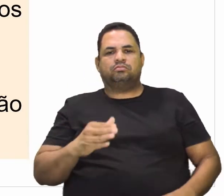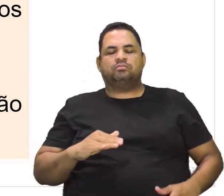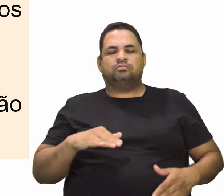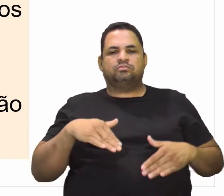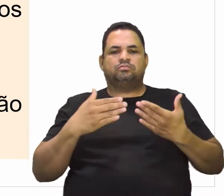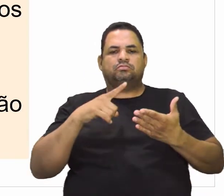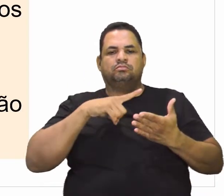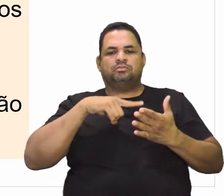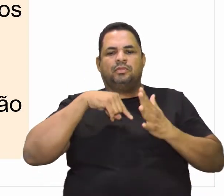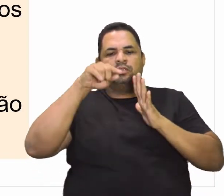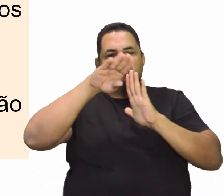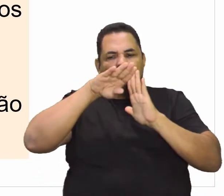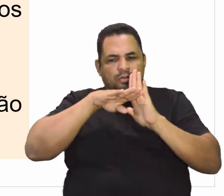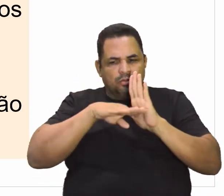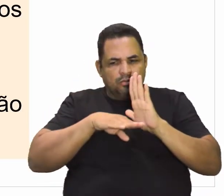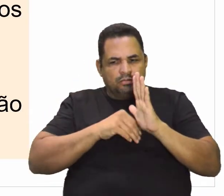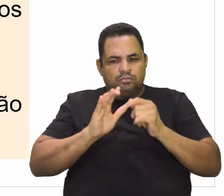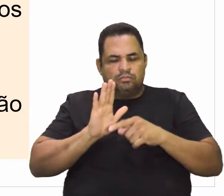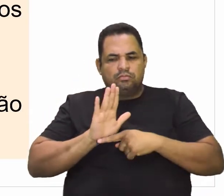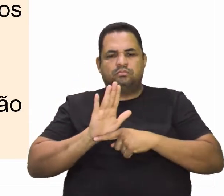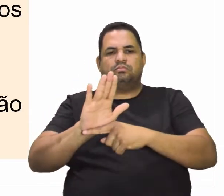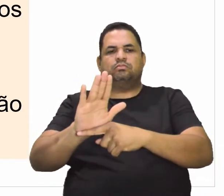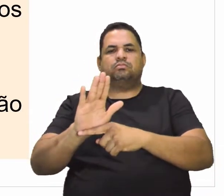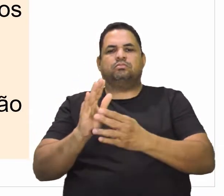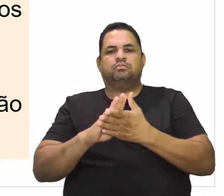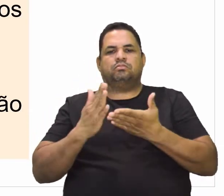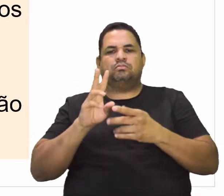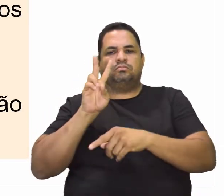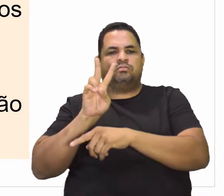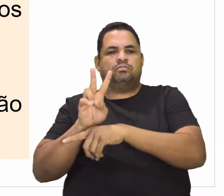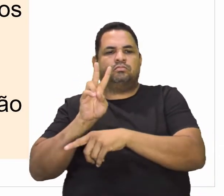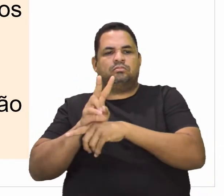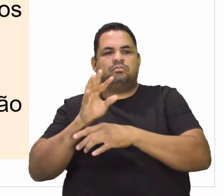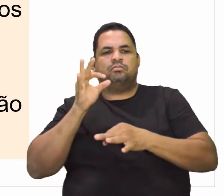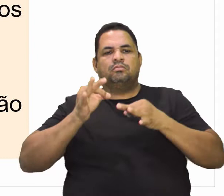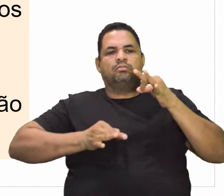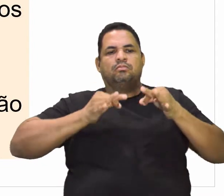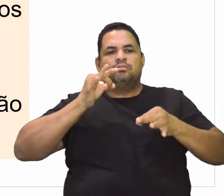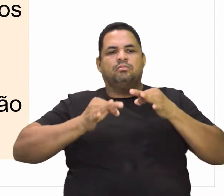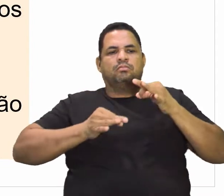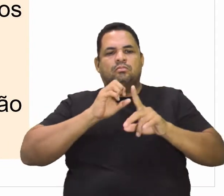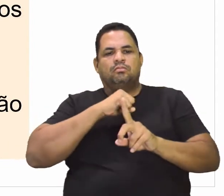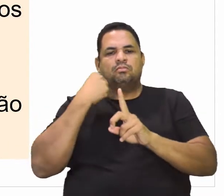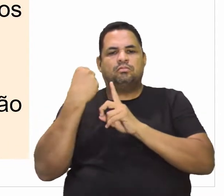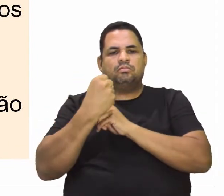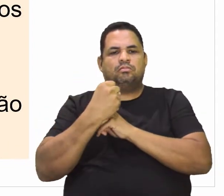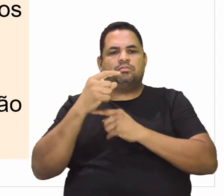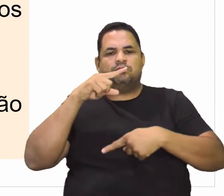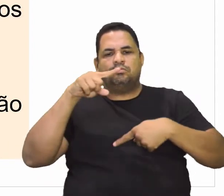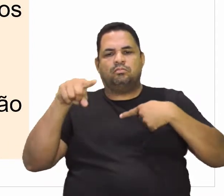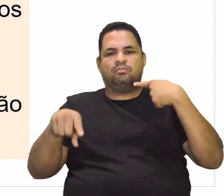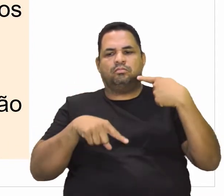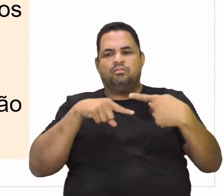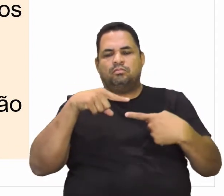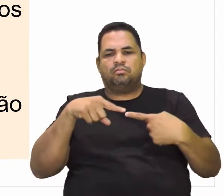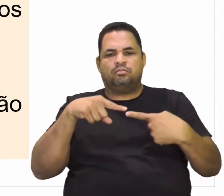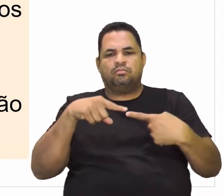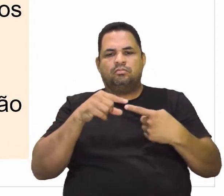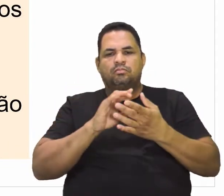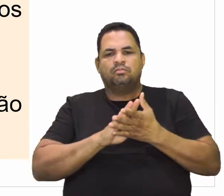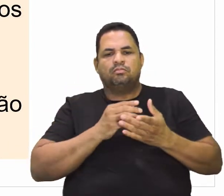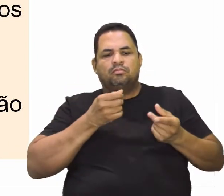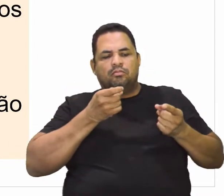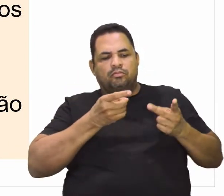ele contém instruções que contribuem para a preservação da ordem social e interesse